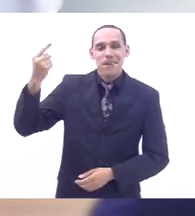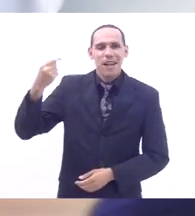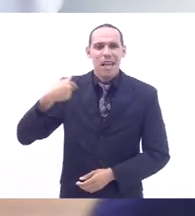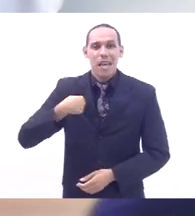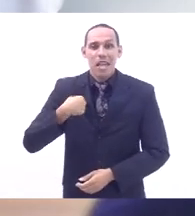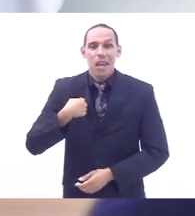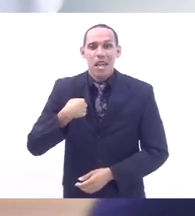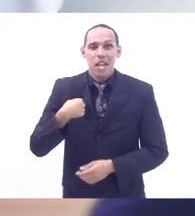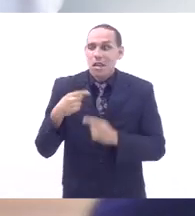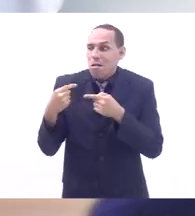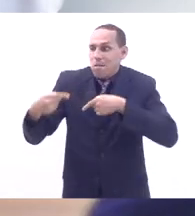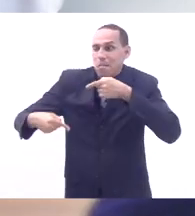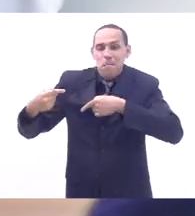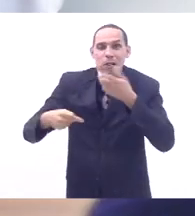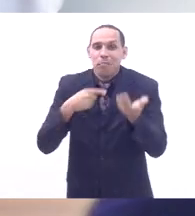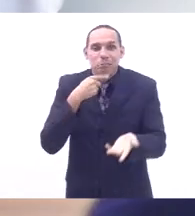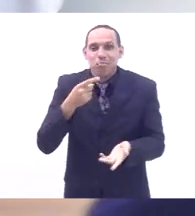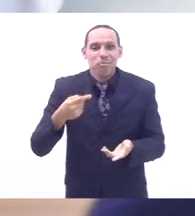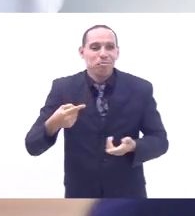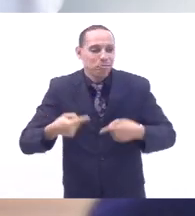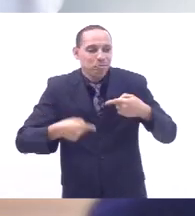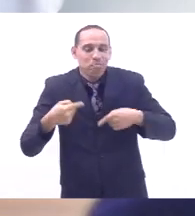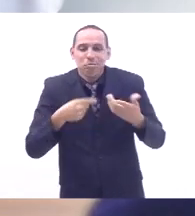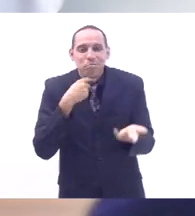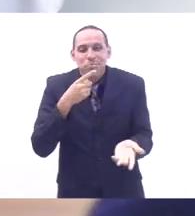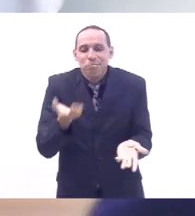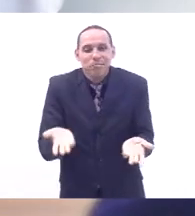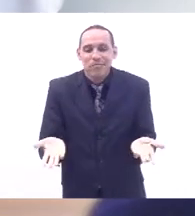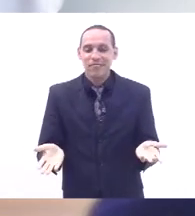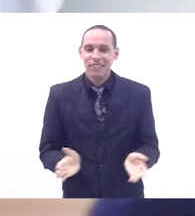para discutir e debater aqui